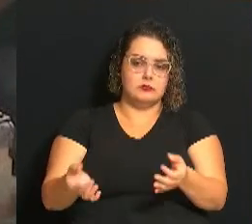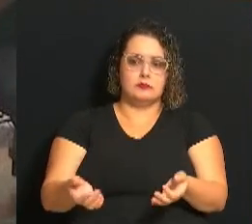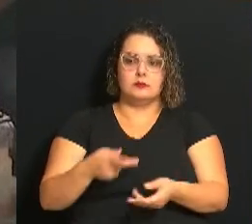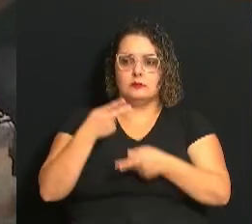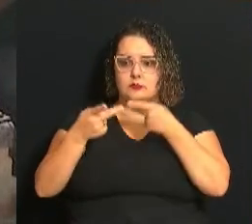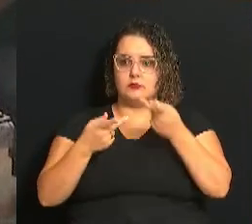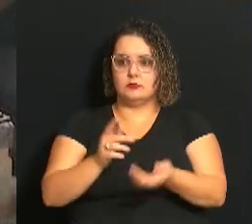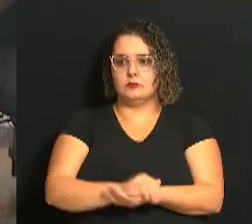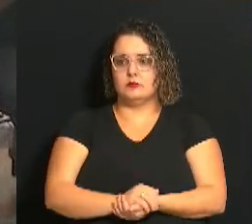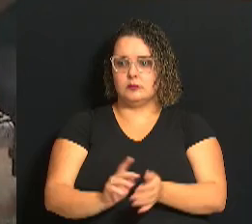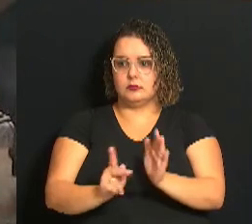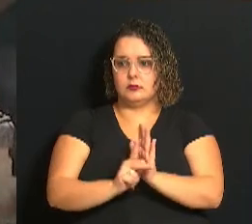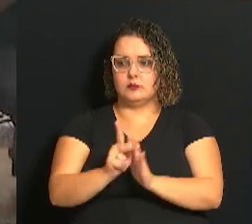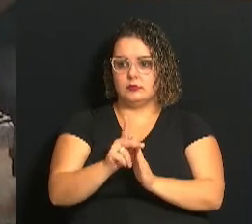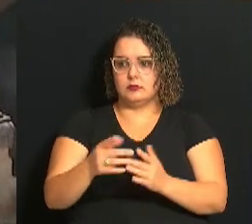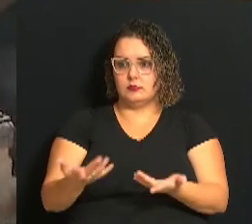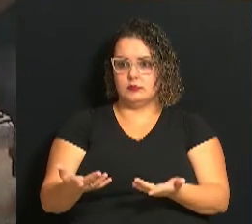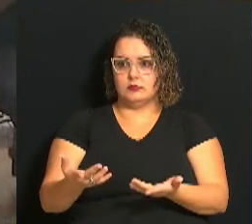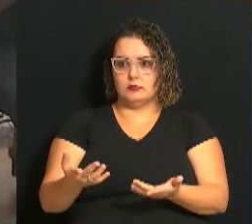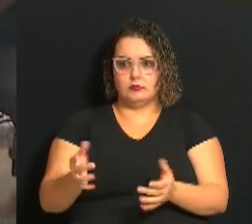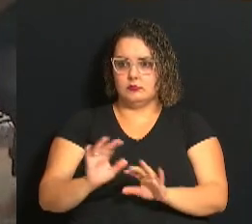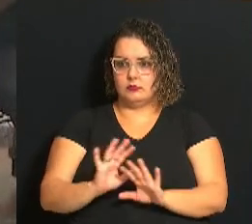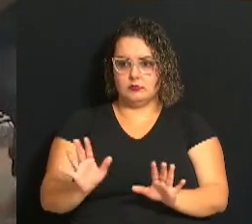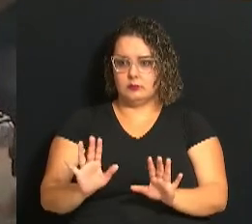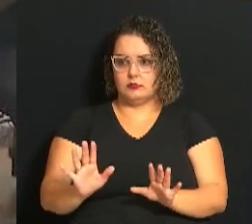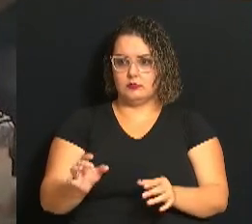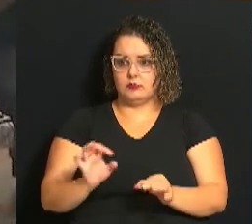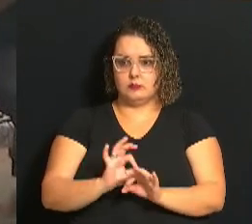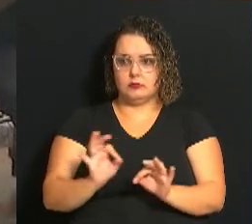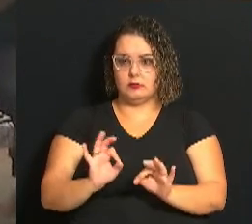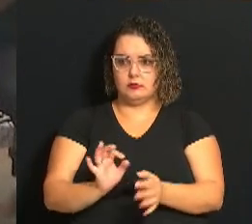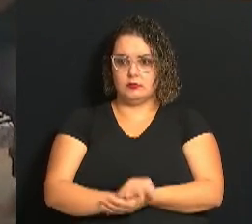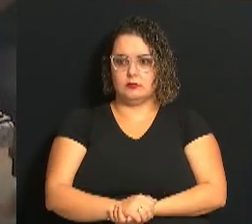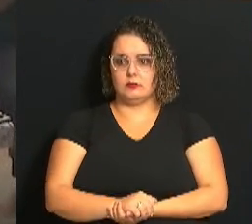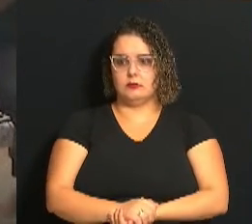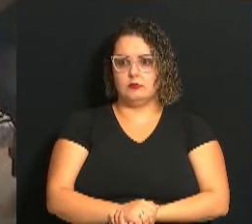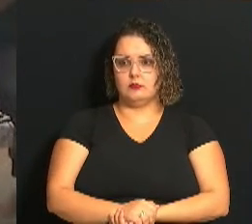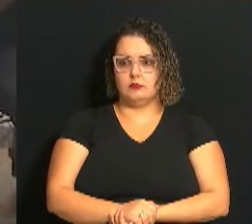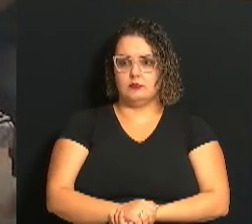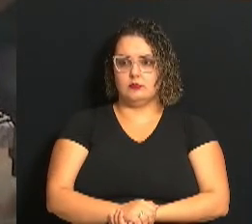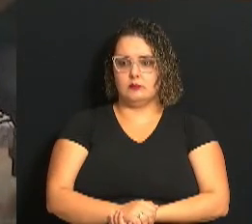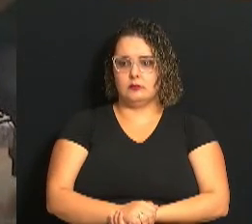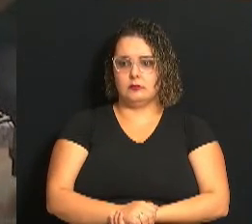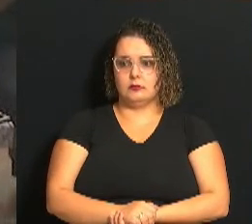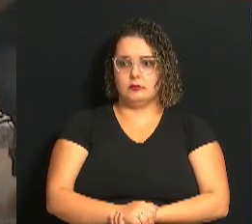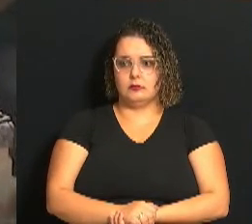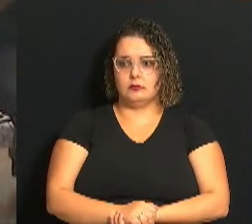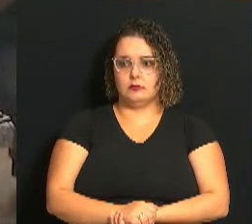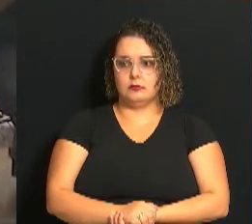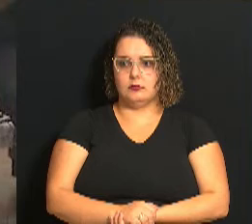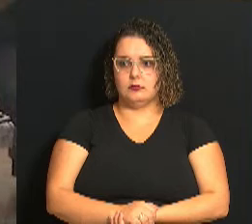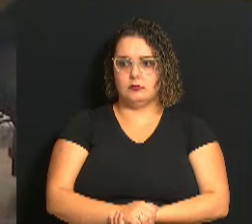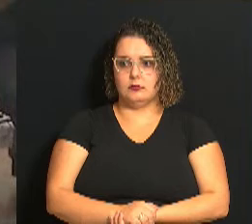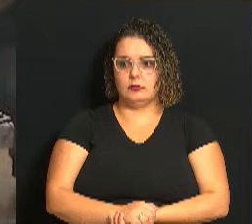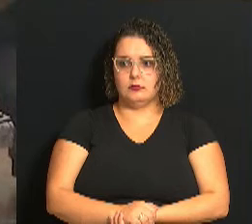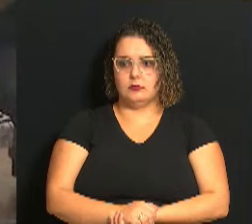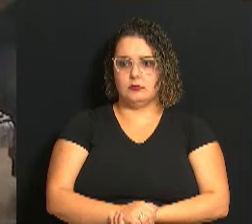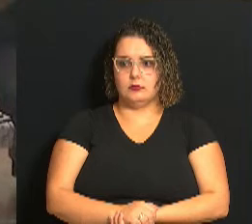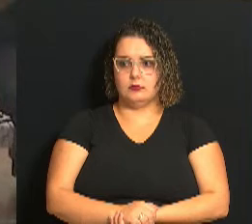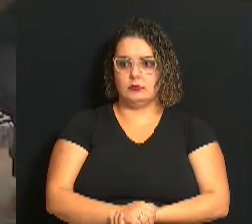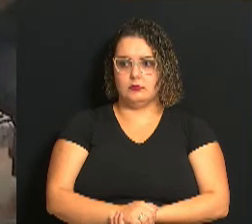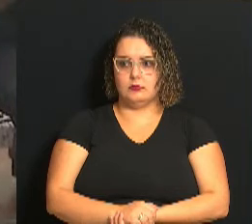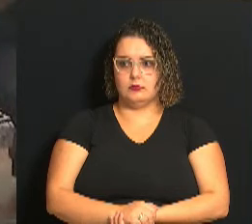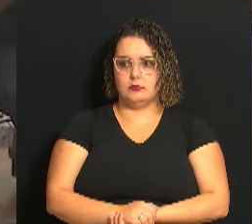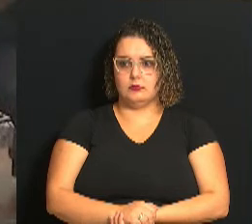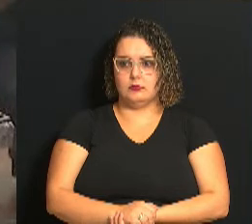sobre o projeto. Existe a necessidade ou já foi superado? Fica à vontade. O senhor se sente contemplado, vereador?